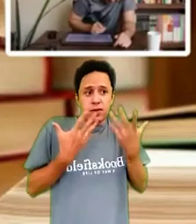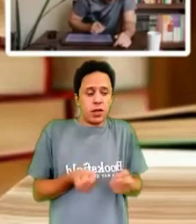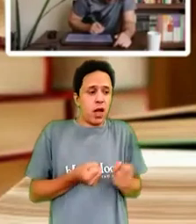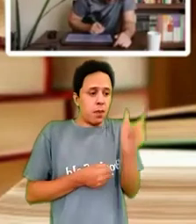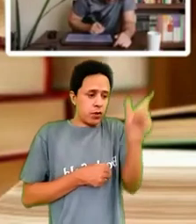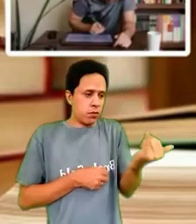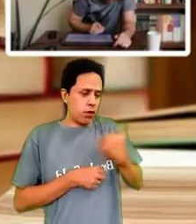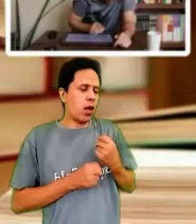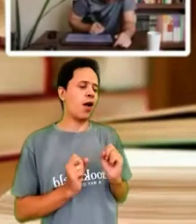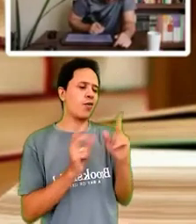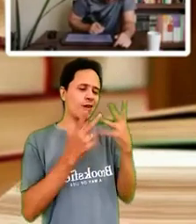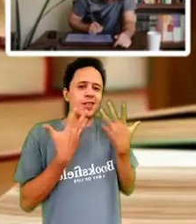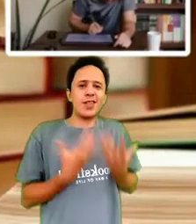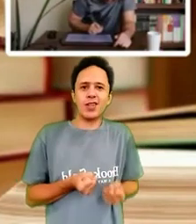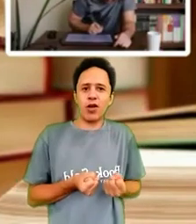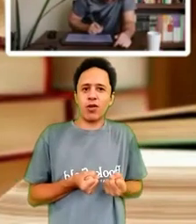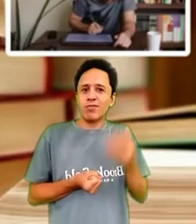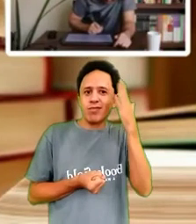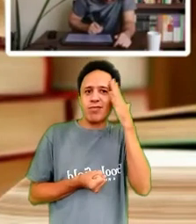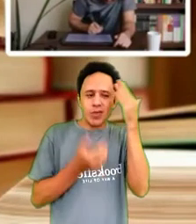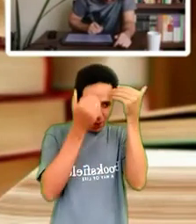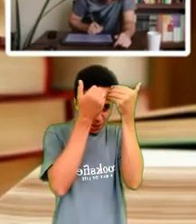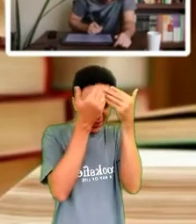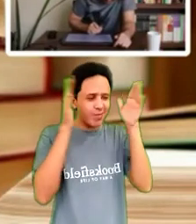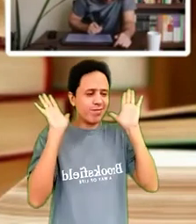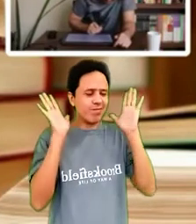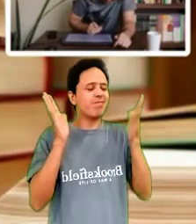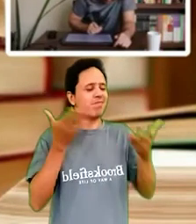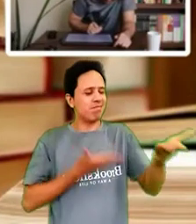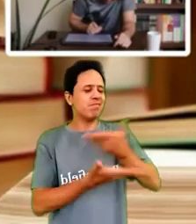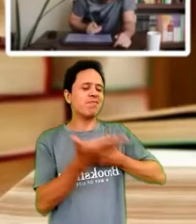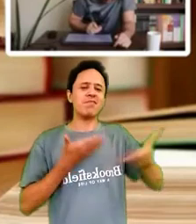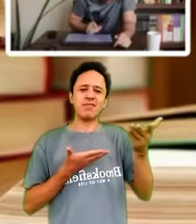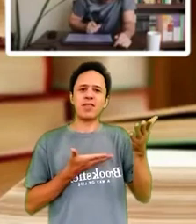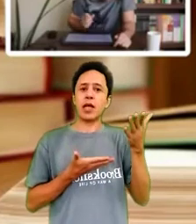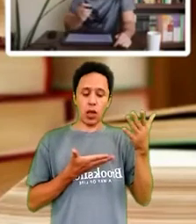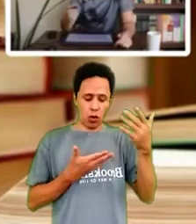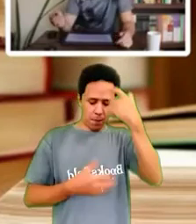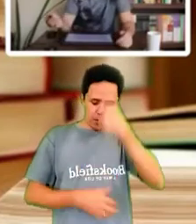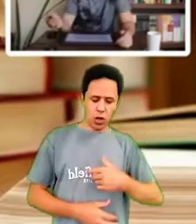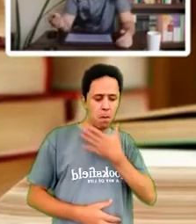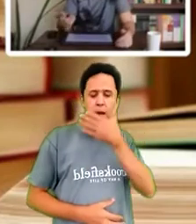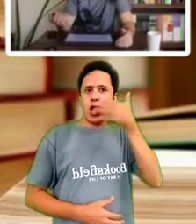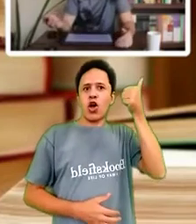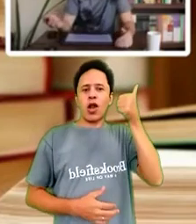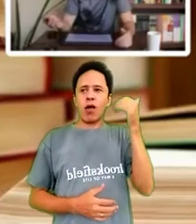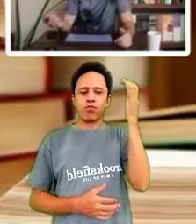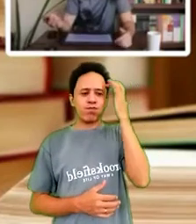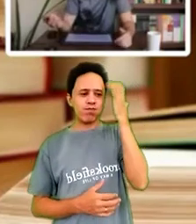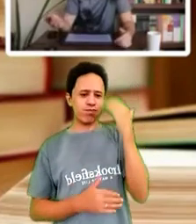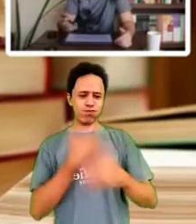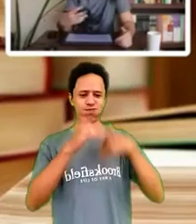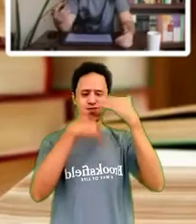Porque elas aceitavam o que o outro tinha a dizer, sabe? Aí o que acontece? As pessoas acabavam